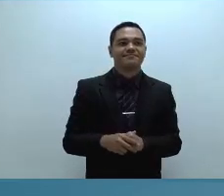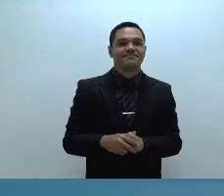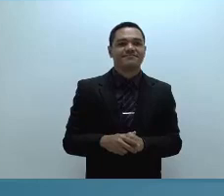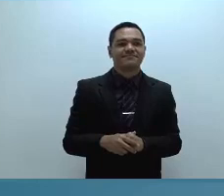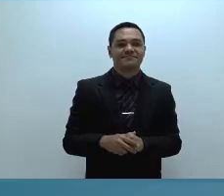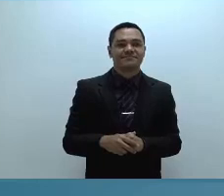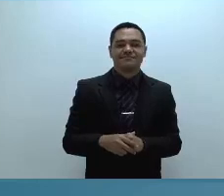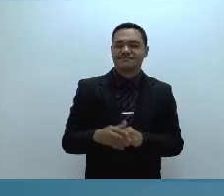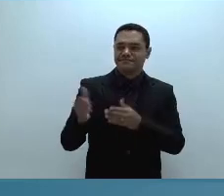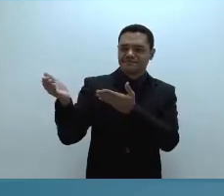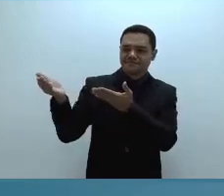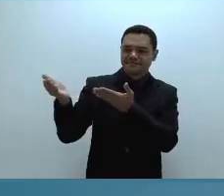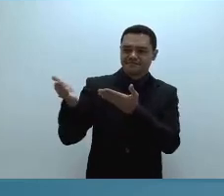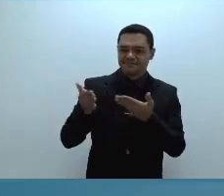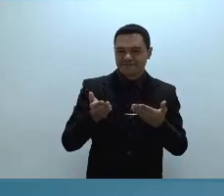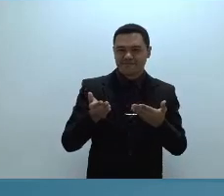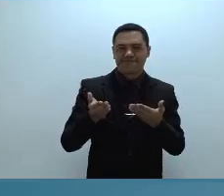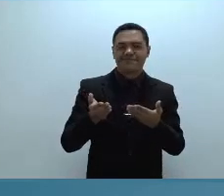excelência.